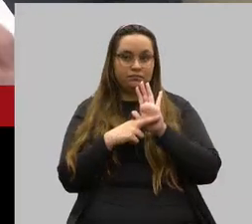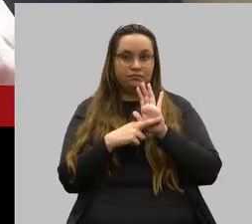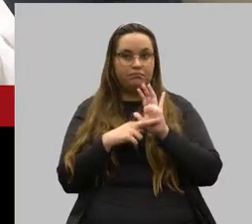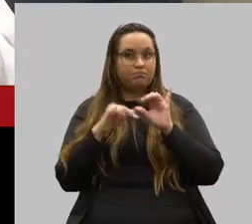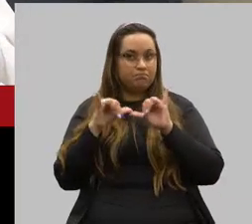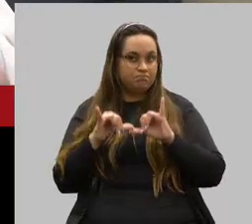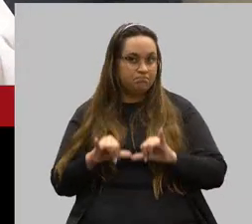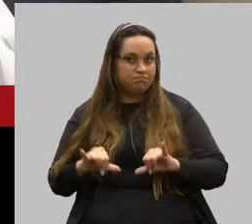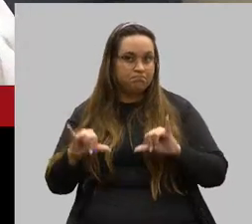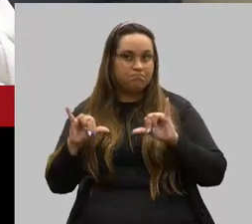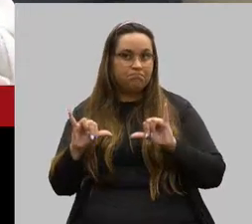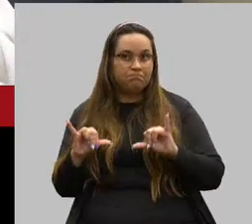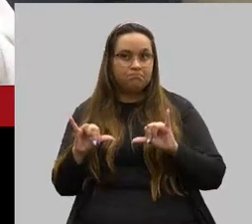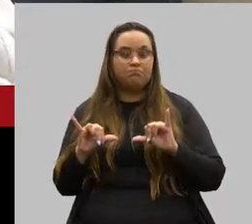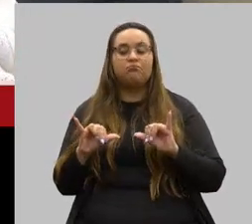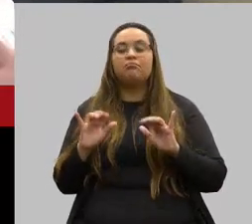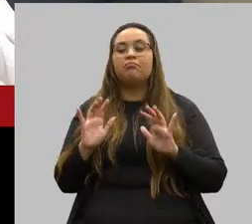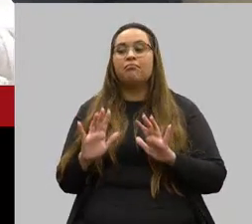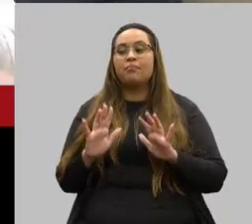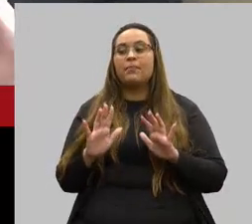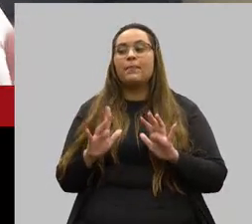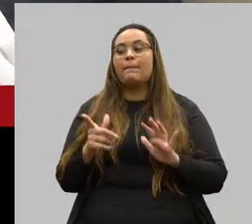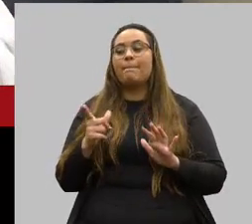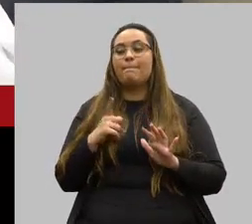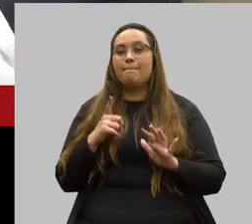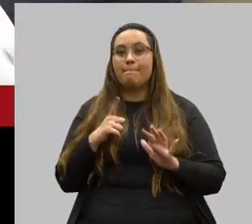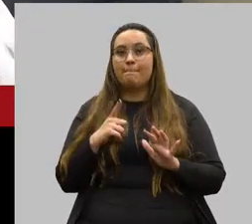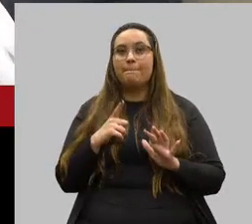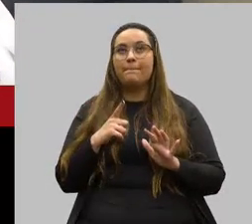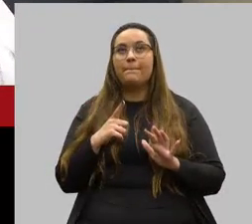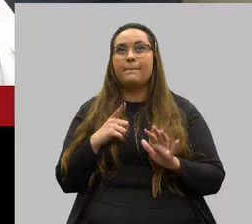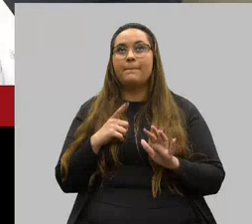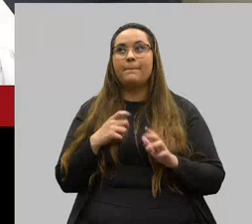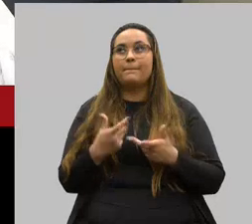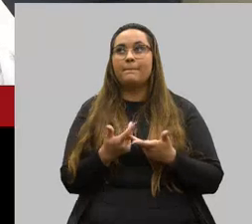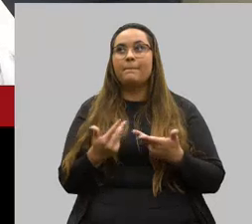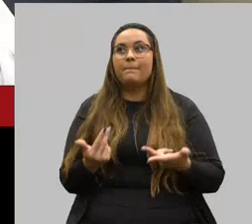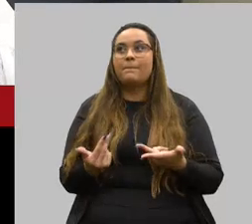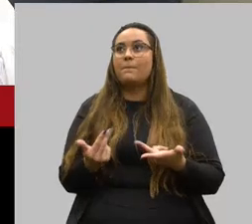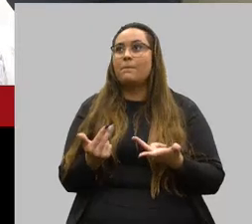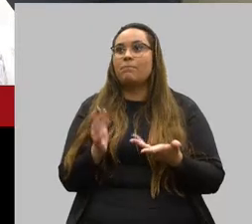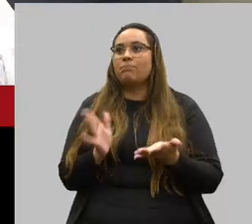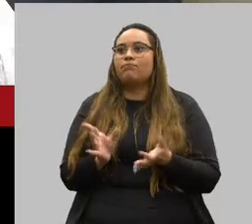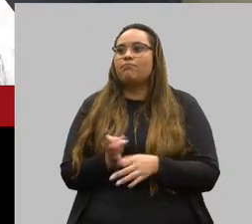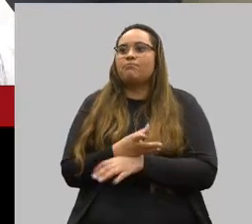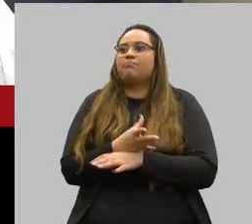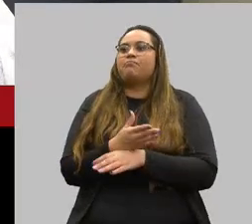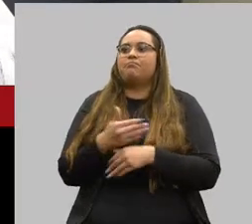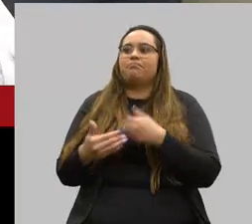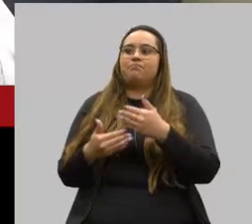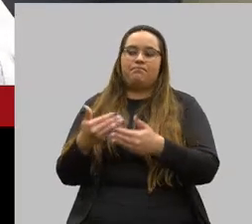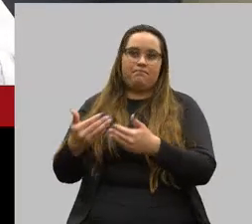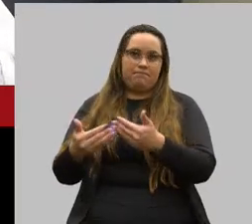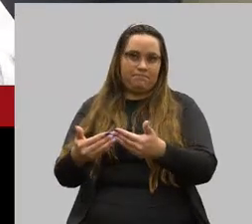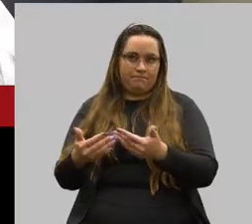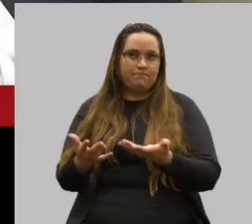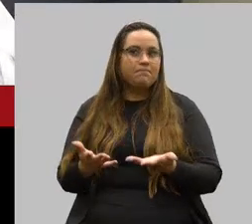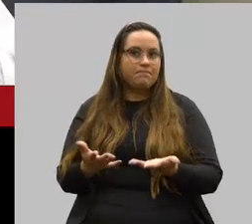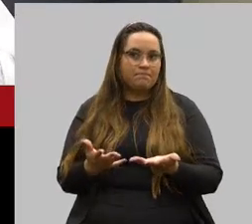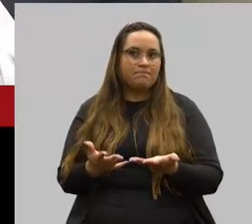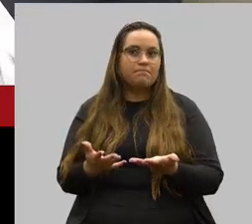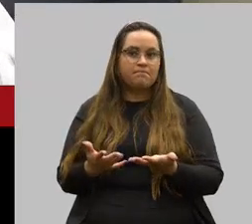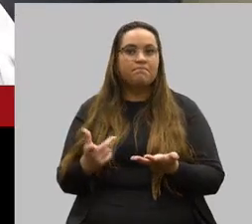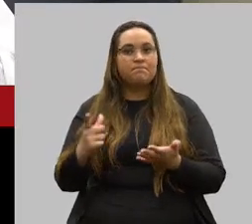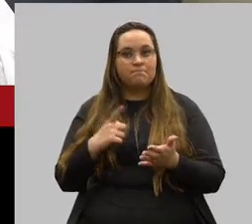eh uma promoção a gente já publica o edital subsequente né então Eh esta né esse é um